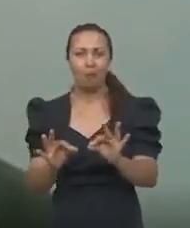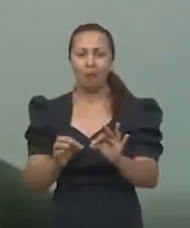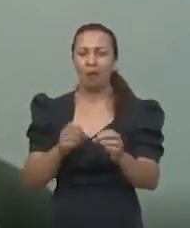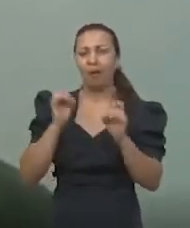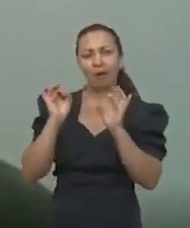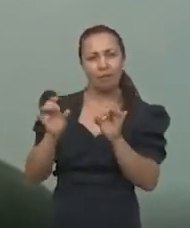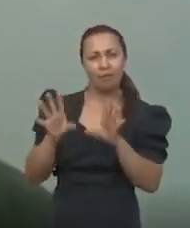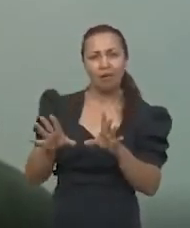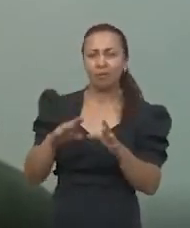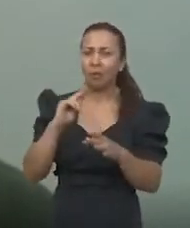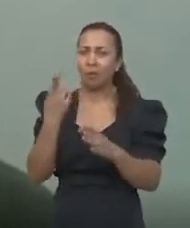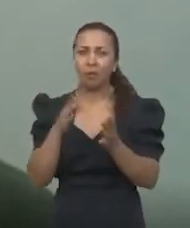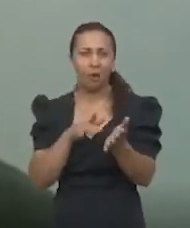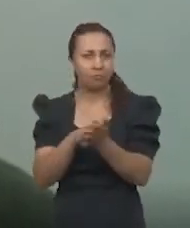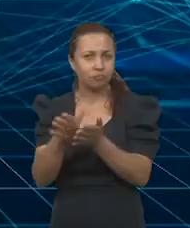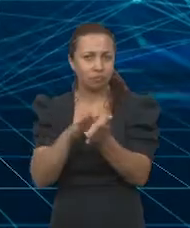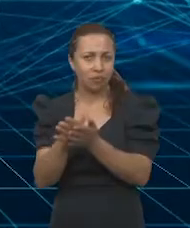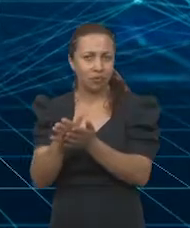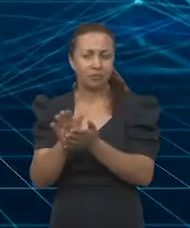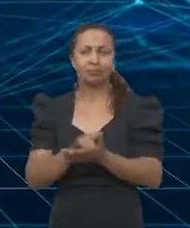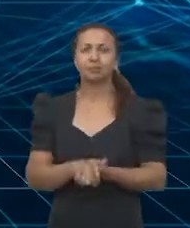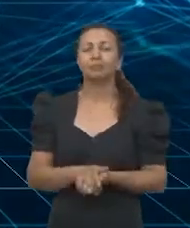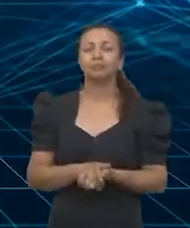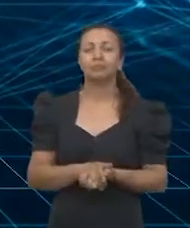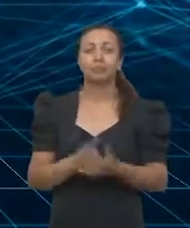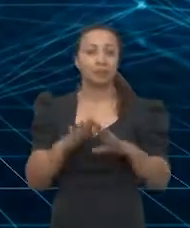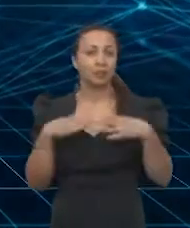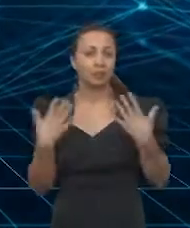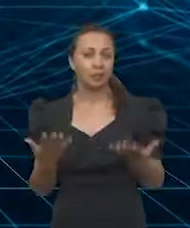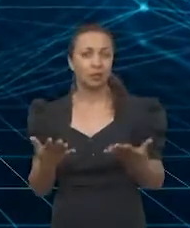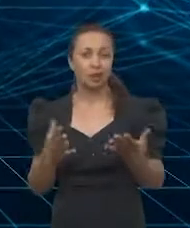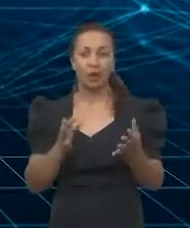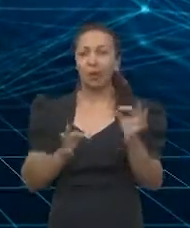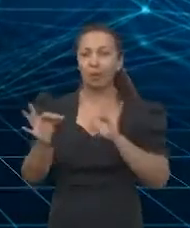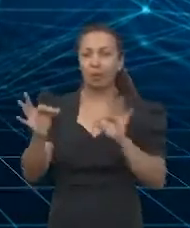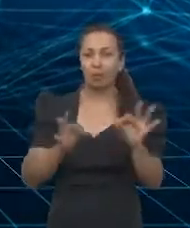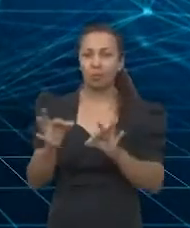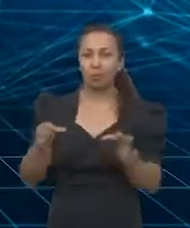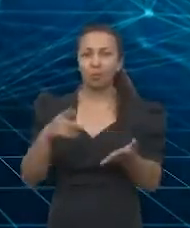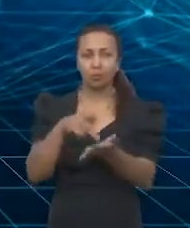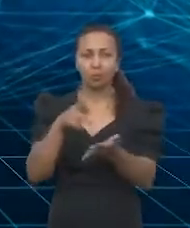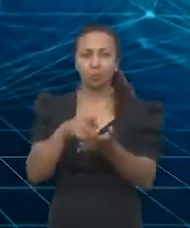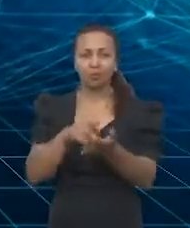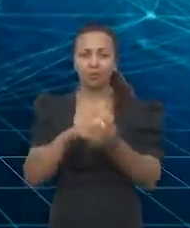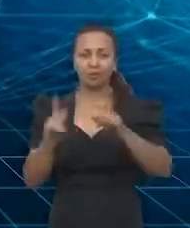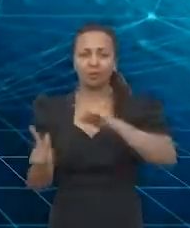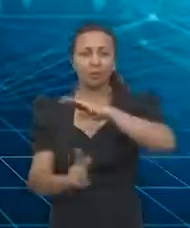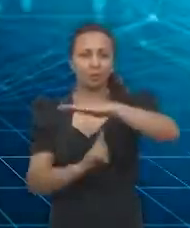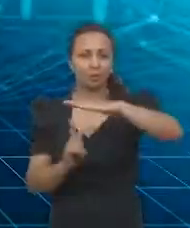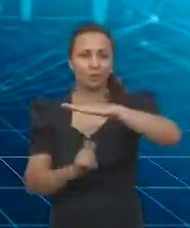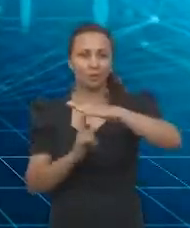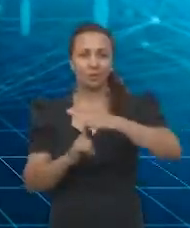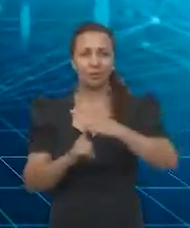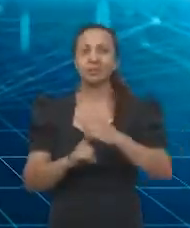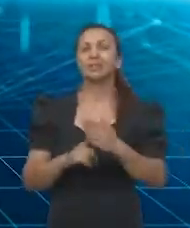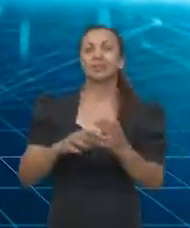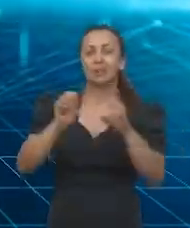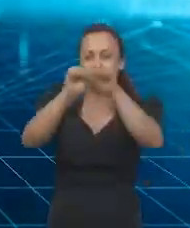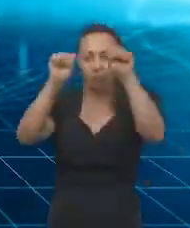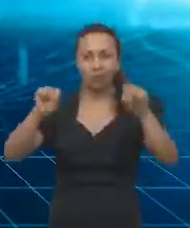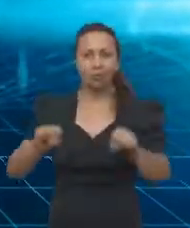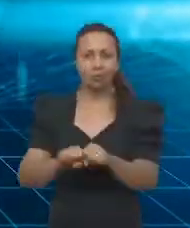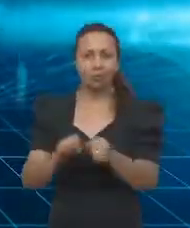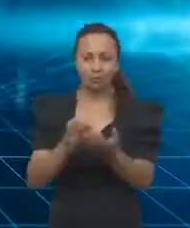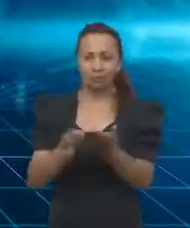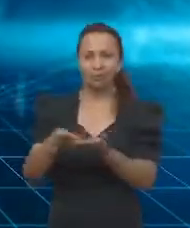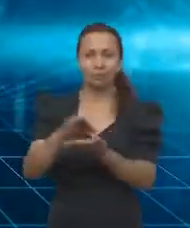seus fluxos como sua emissão. Então, o controle, na verdade, assim, a gerência do sistema das